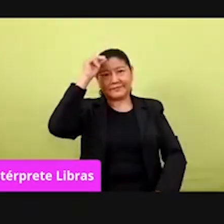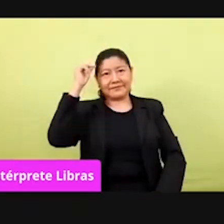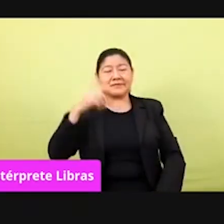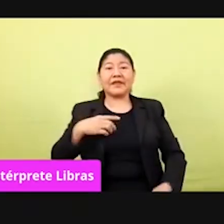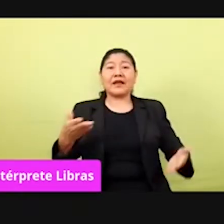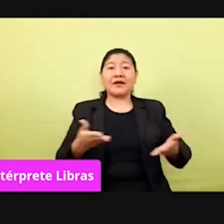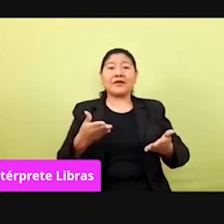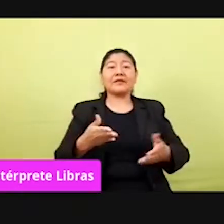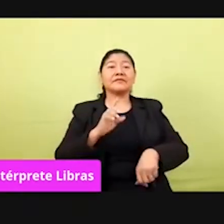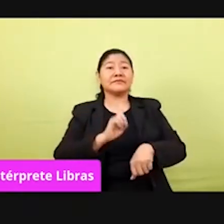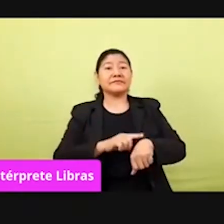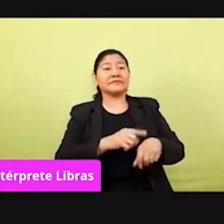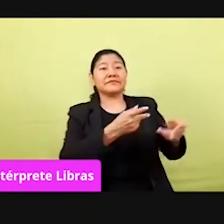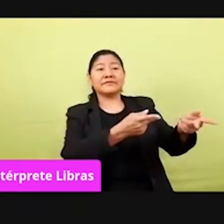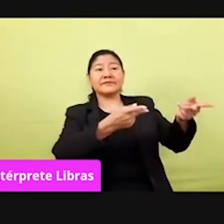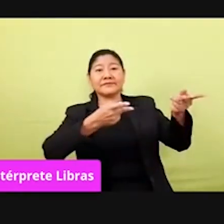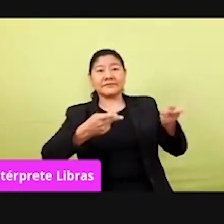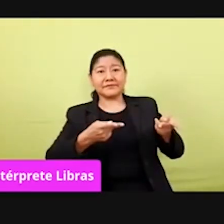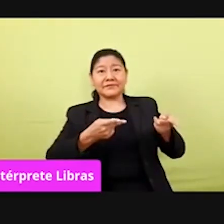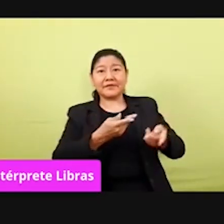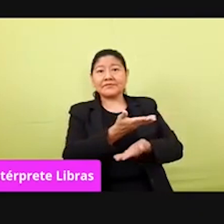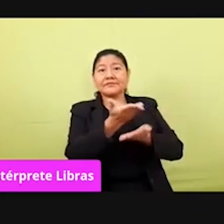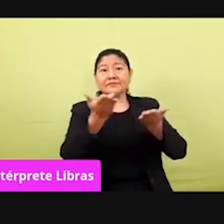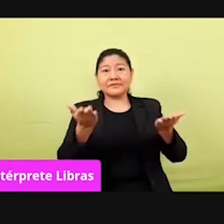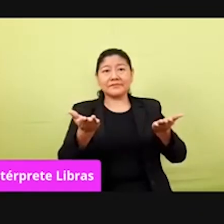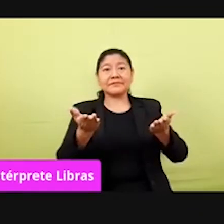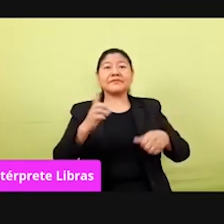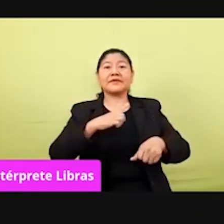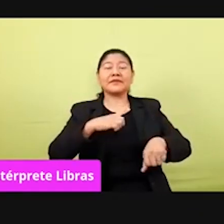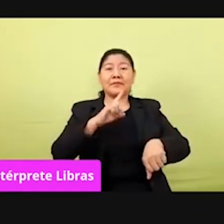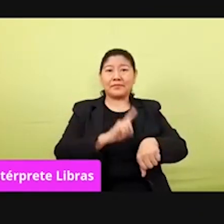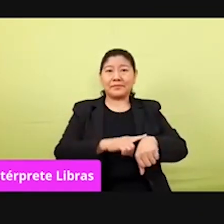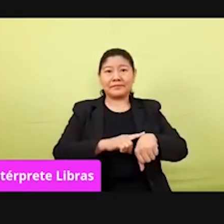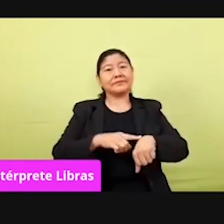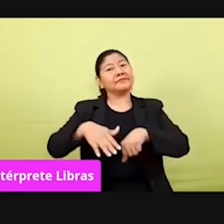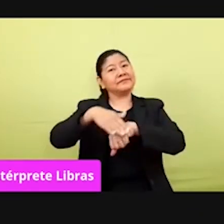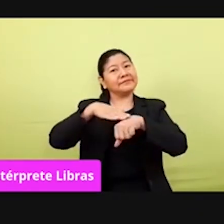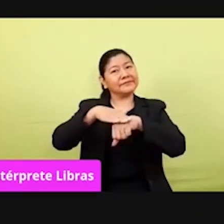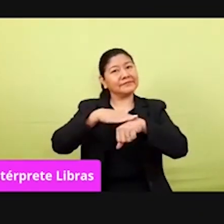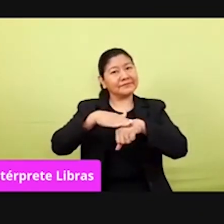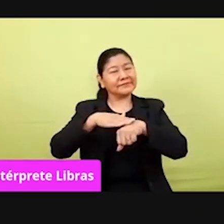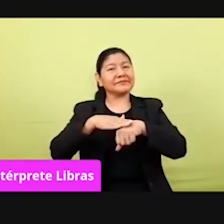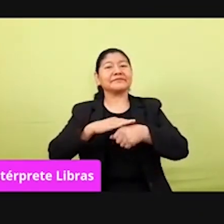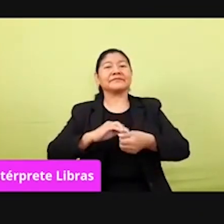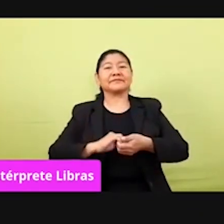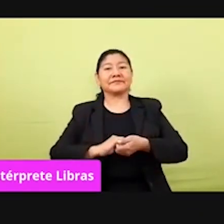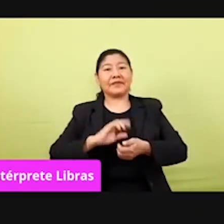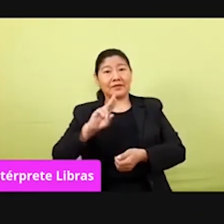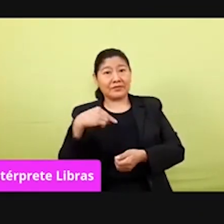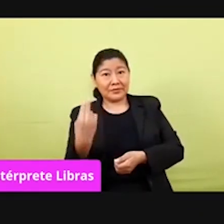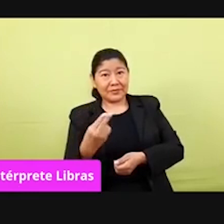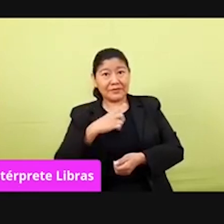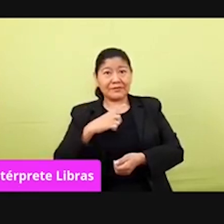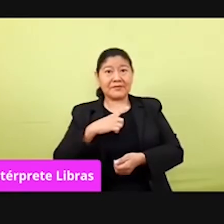momento para convidá-los, a assistir a nossa roda de conversa, que será no canal da REME 4.2, onde nós